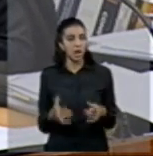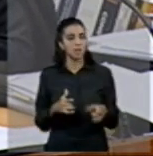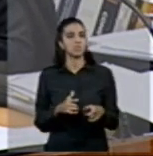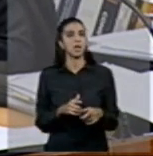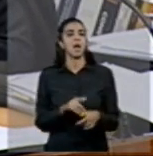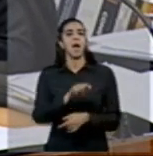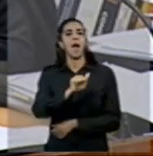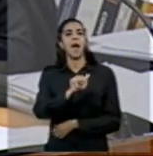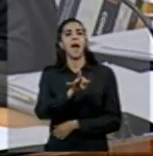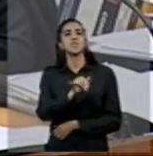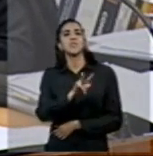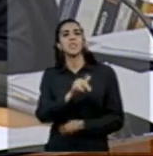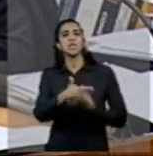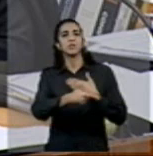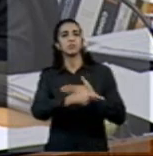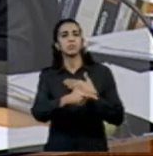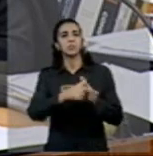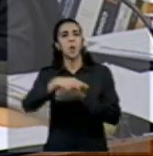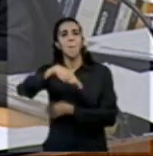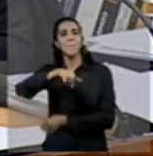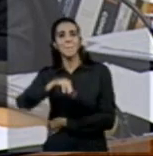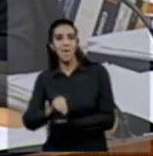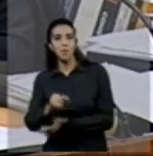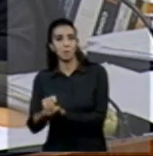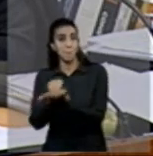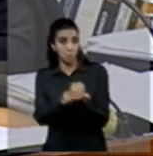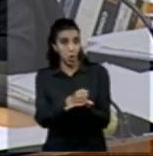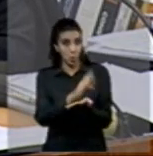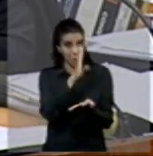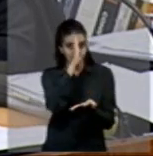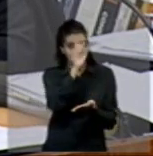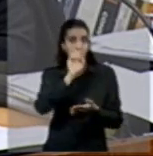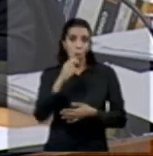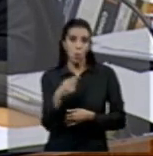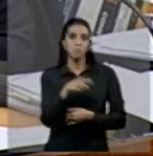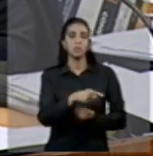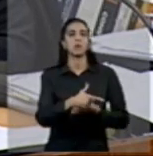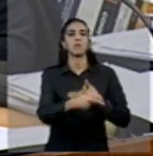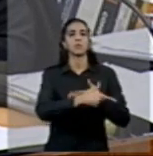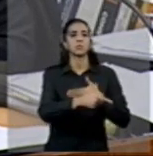atividade meio e terceirização de atividade fim,